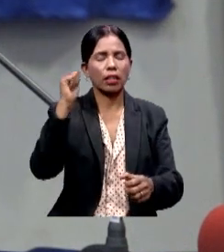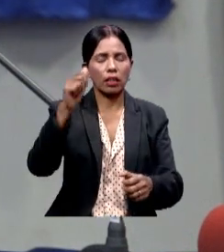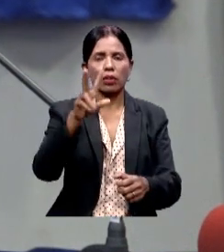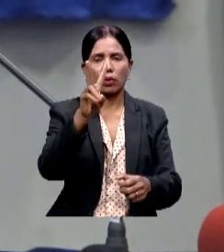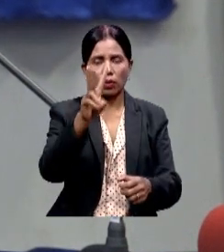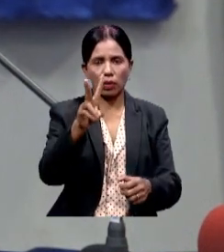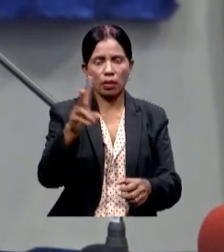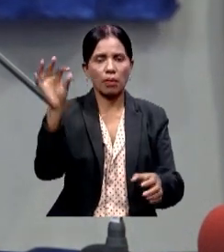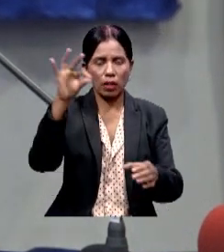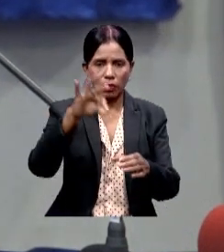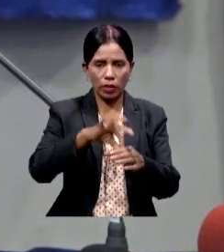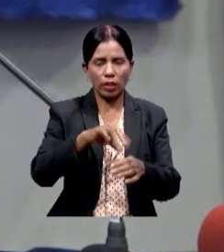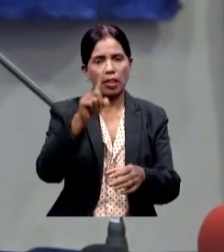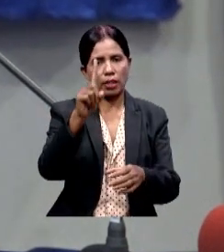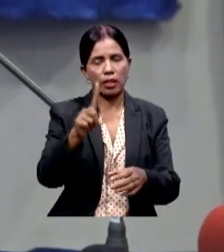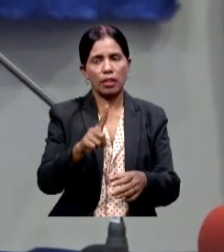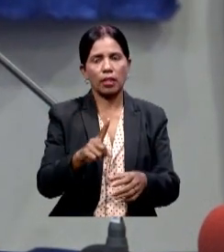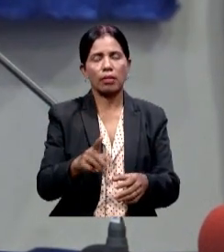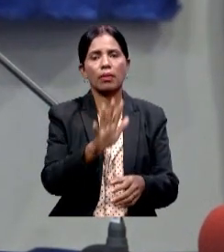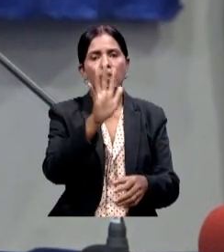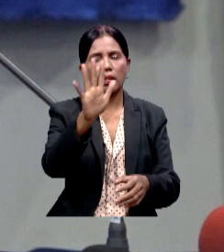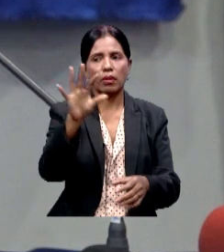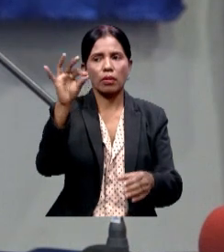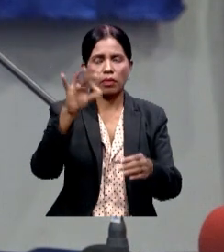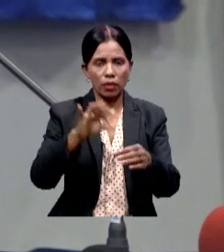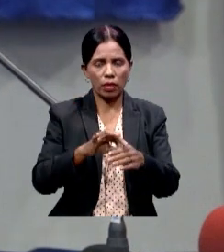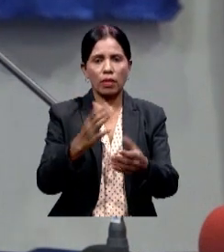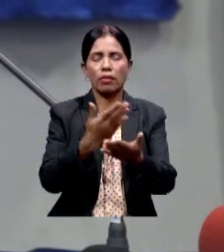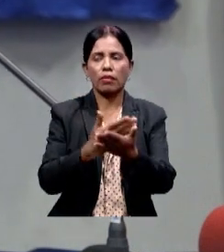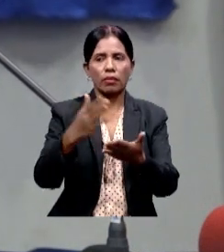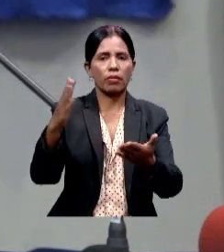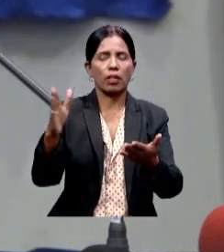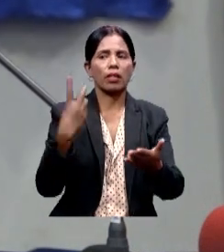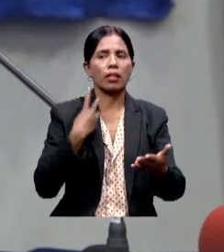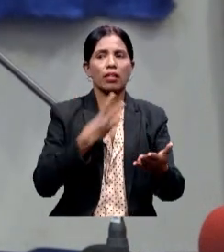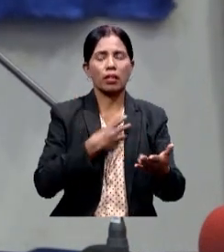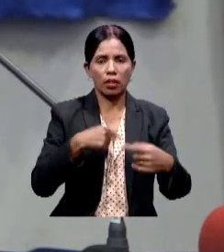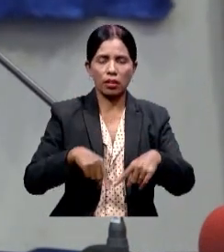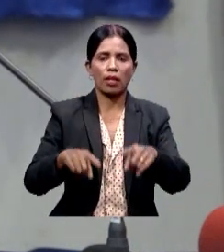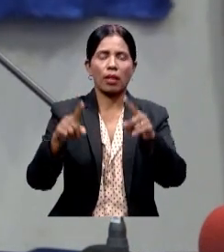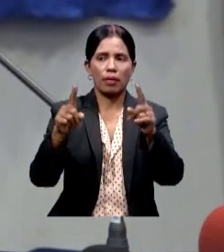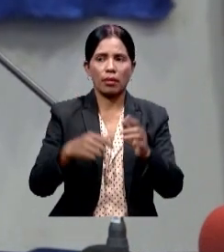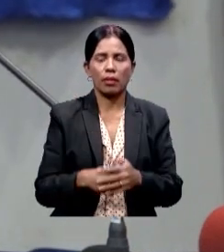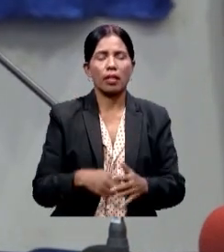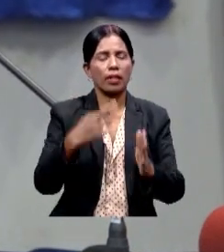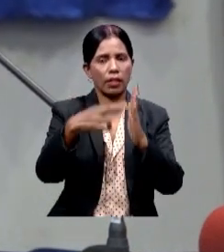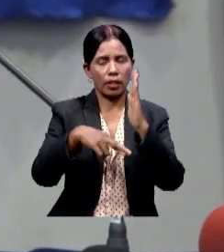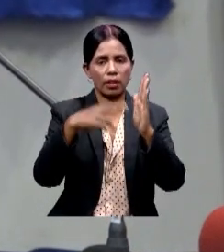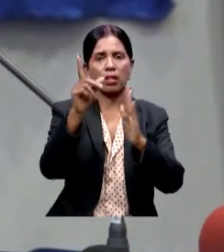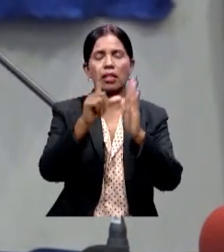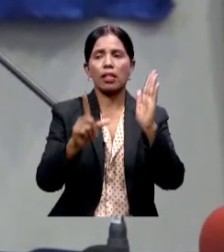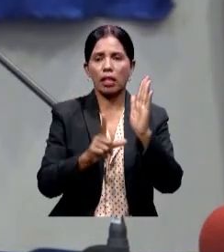bele primeira volta. Mas li o ana Lima votos ne sei faz se la reta, ita se ba segunda volta. Requisitos lei ne para tu